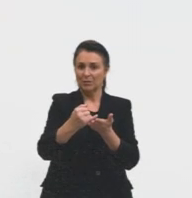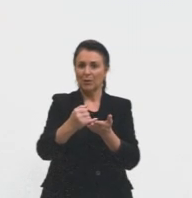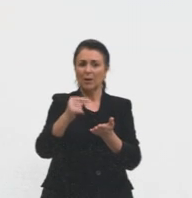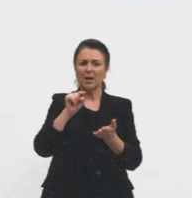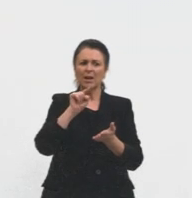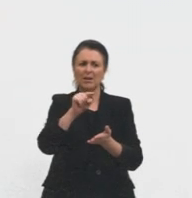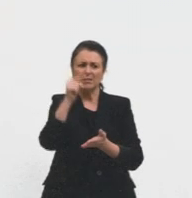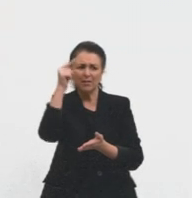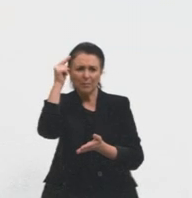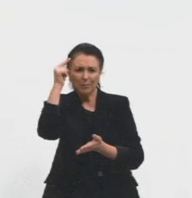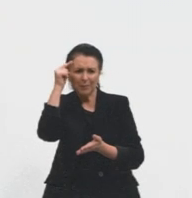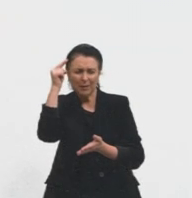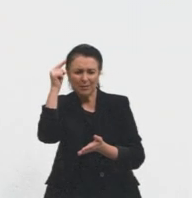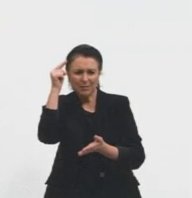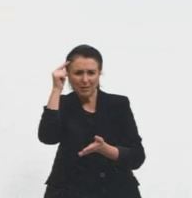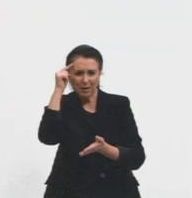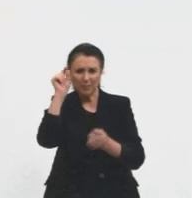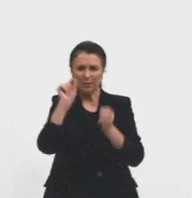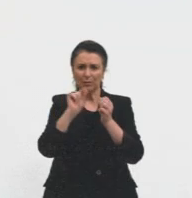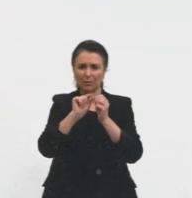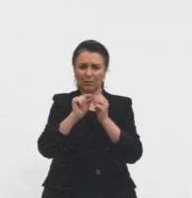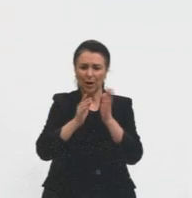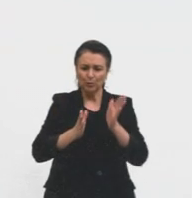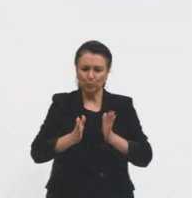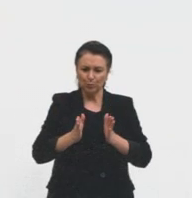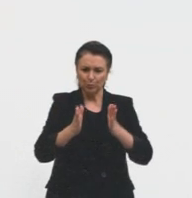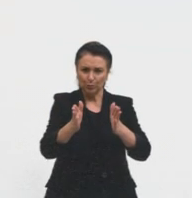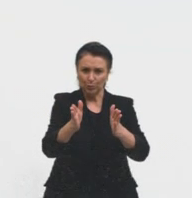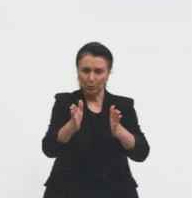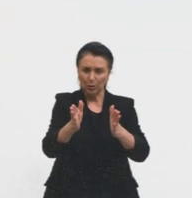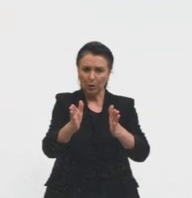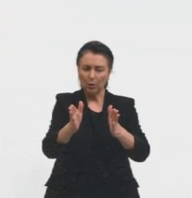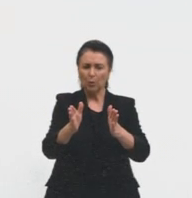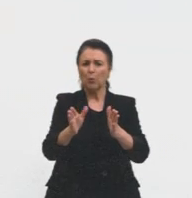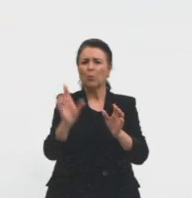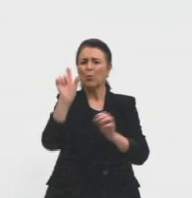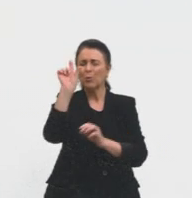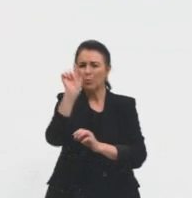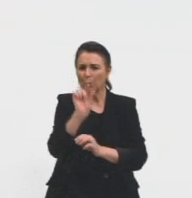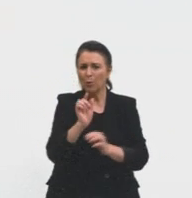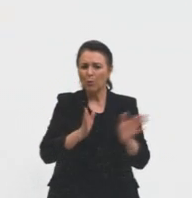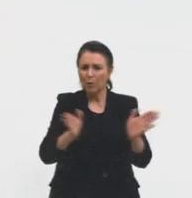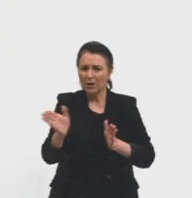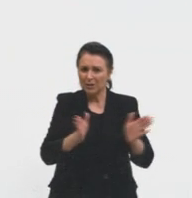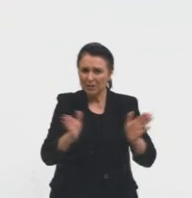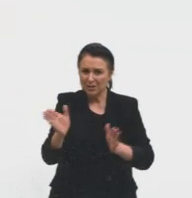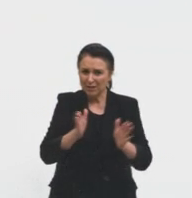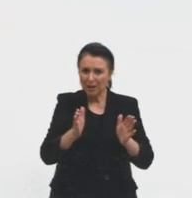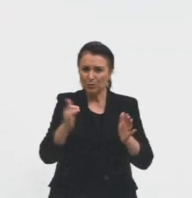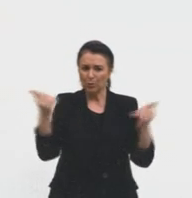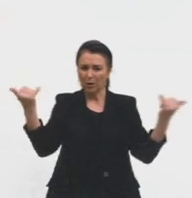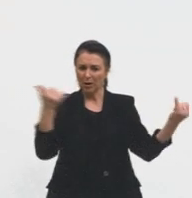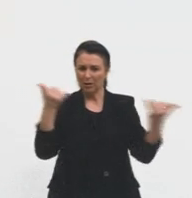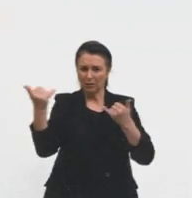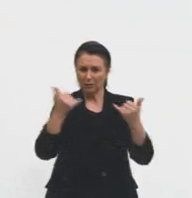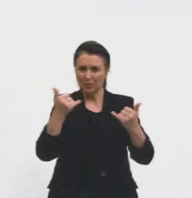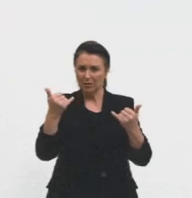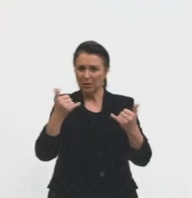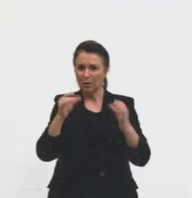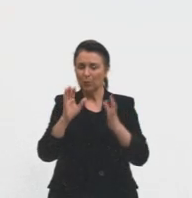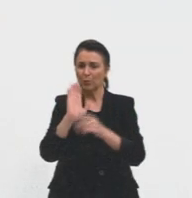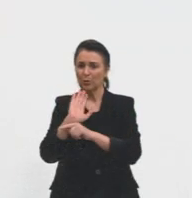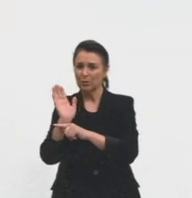pensamento permite estabelecer um paralelo com a precária democratização do acesso ao cinema no Brasil uma vez que